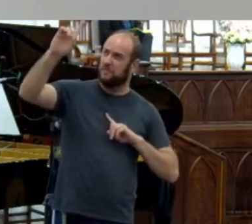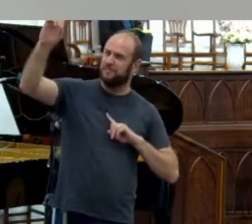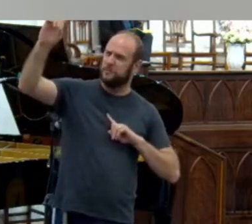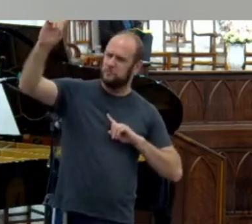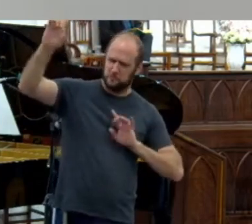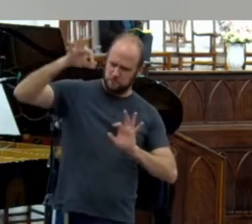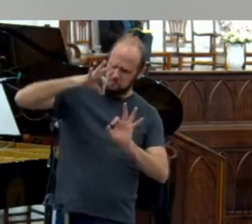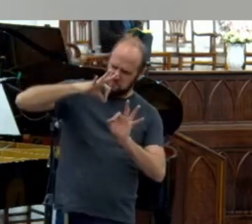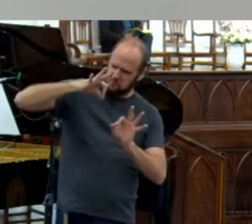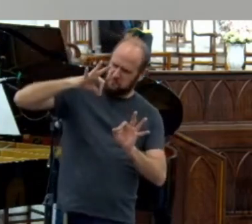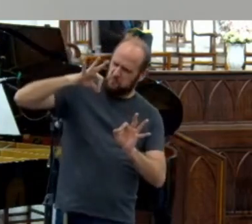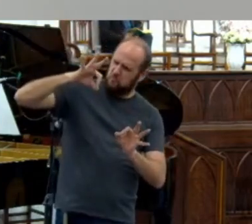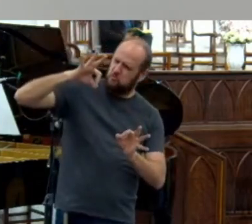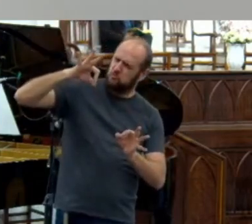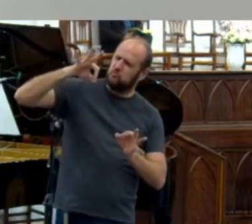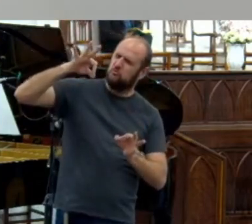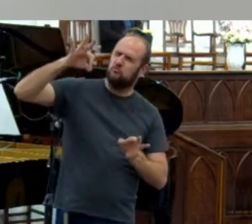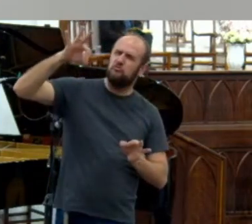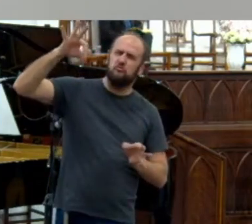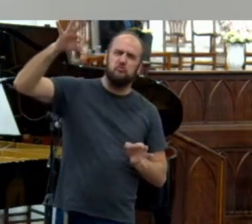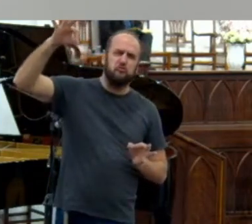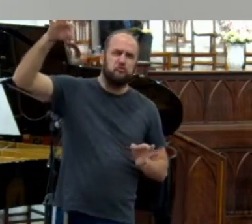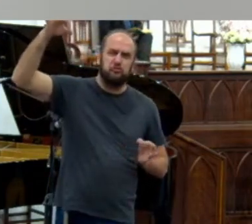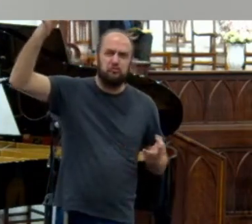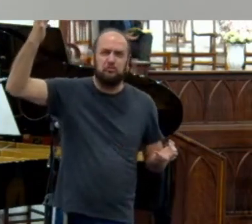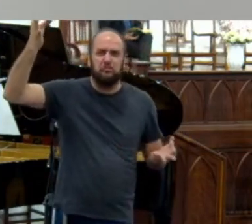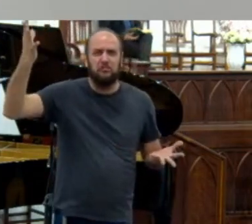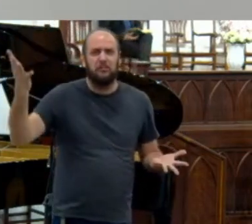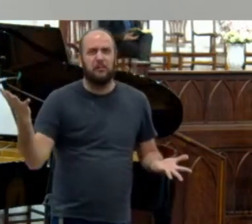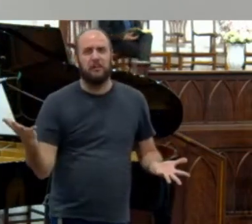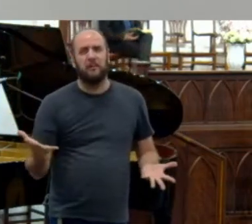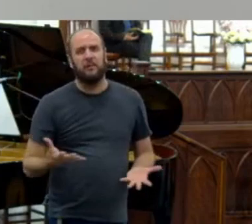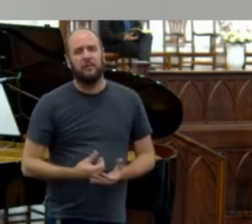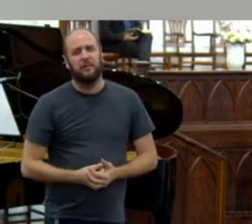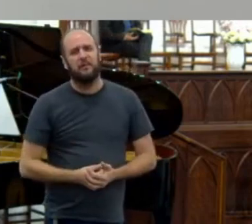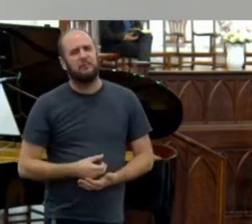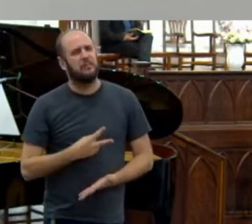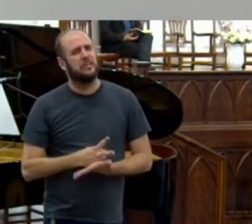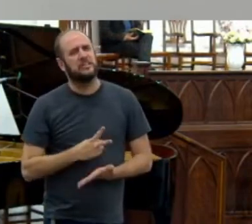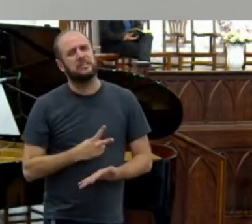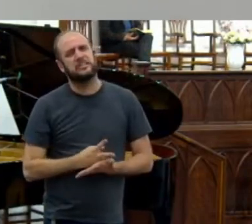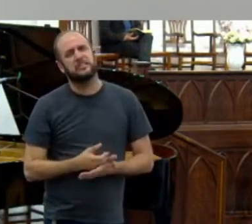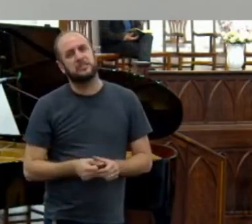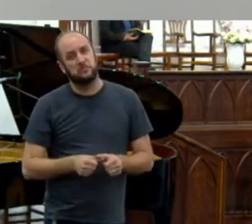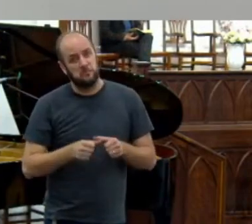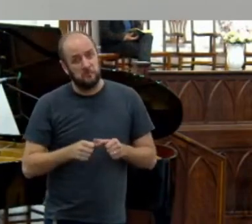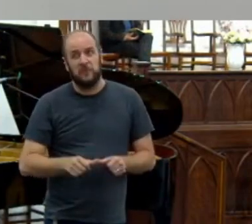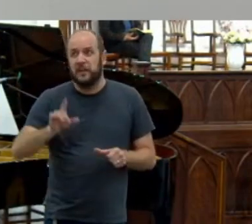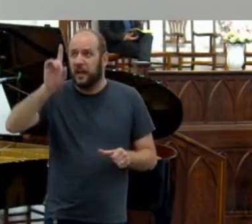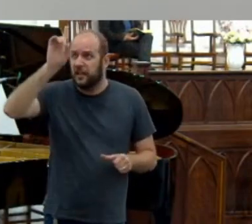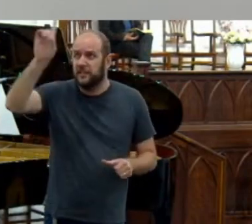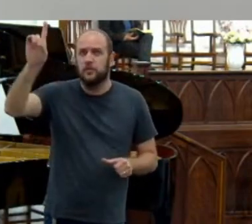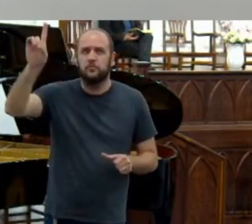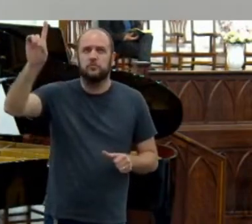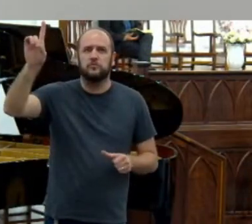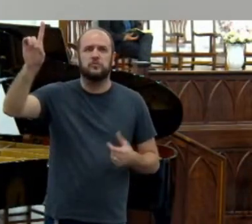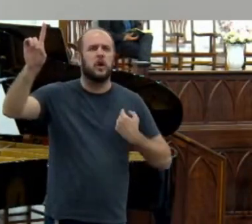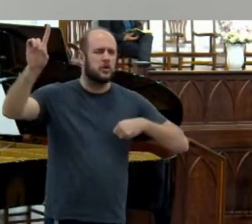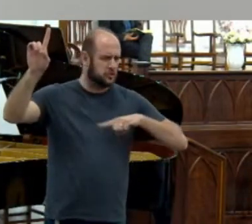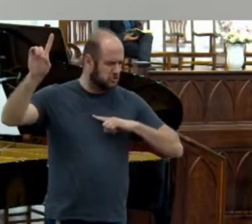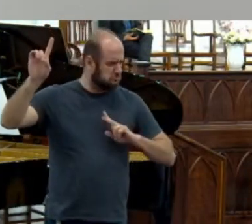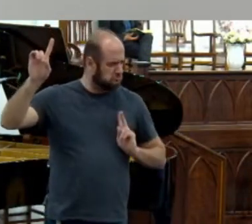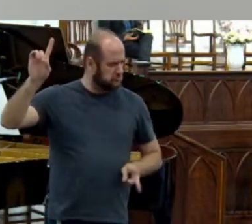é insondável. Ele sempre permanecerá Deus, e nós